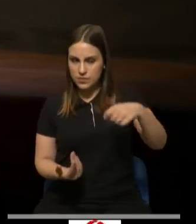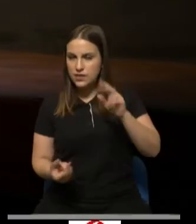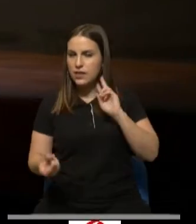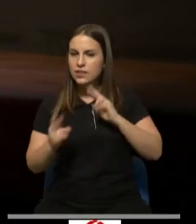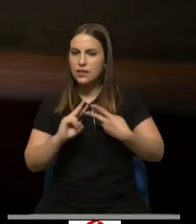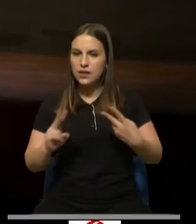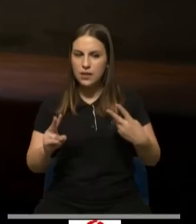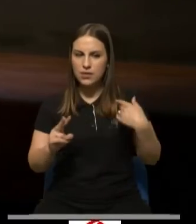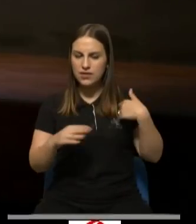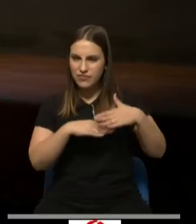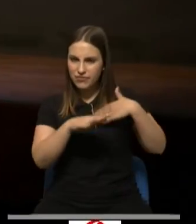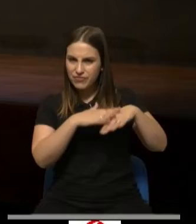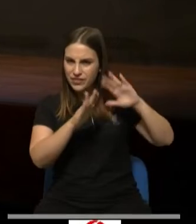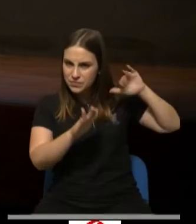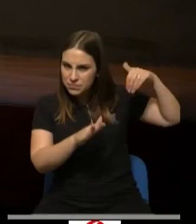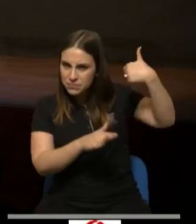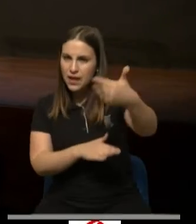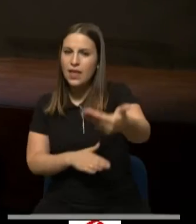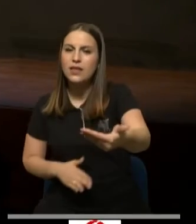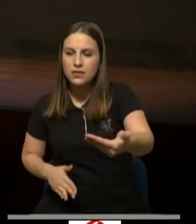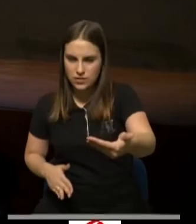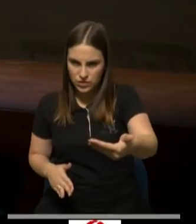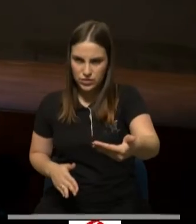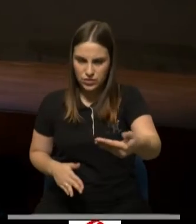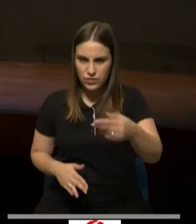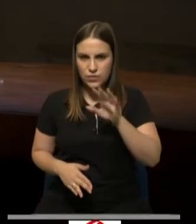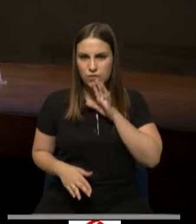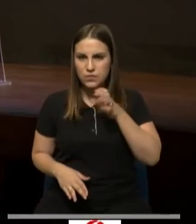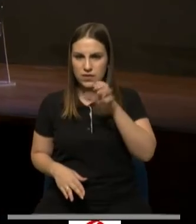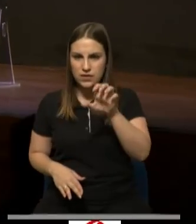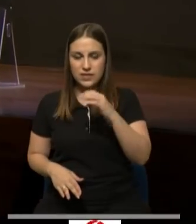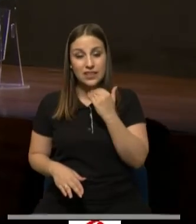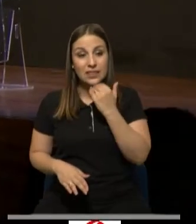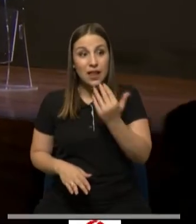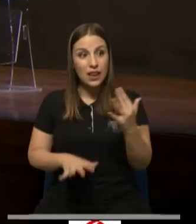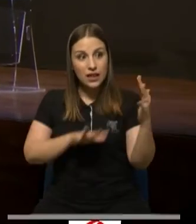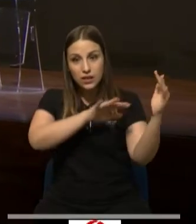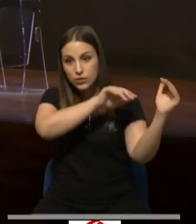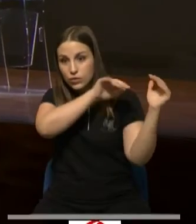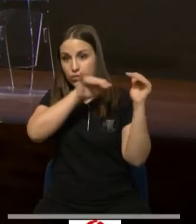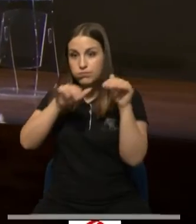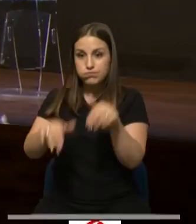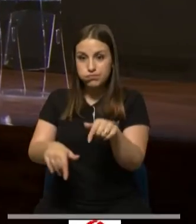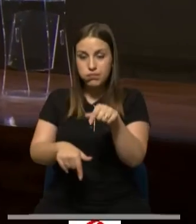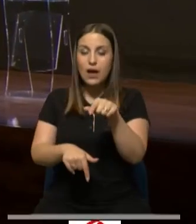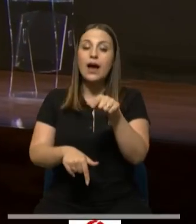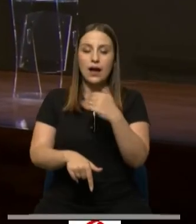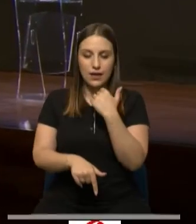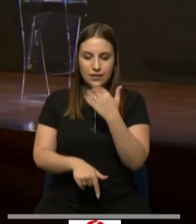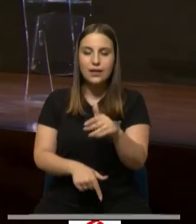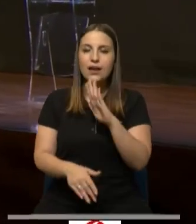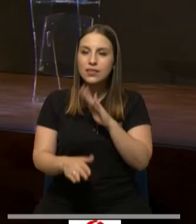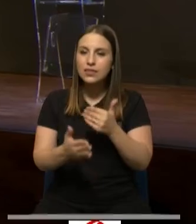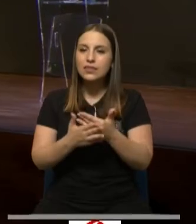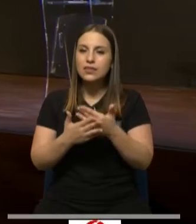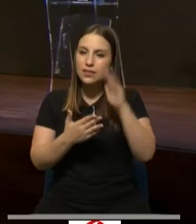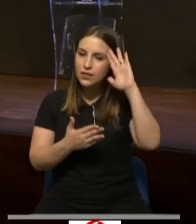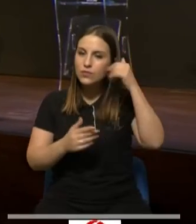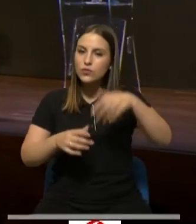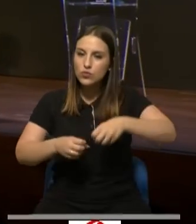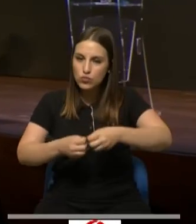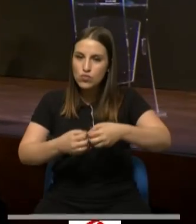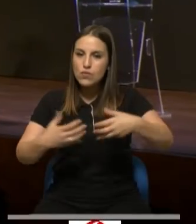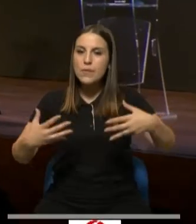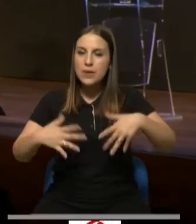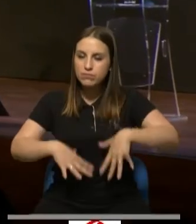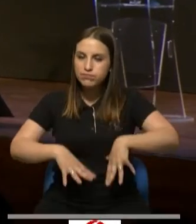que vai para além do país e que traz esse talento, é esse talento que vai desenvolver esse futuro. Mas